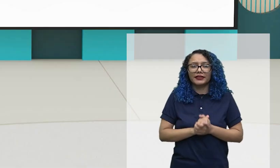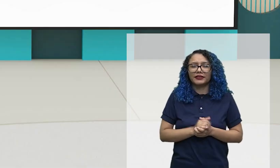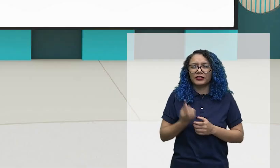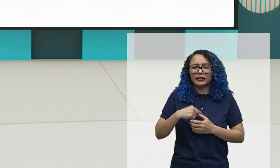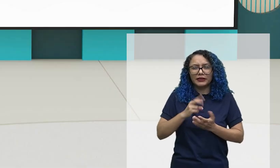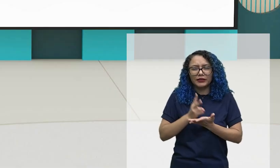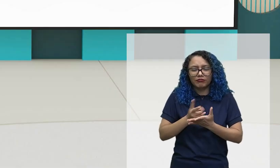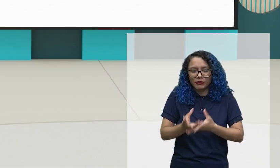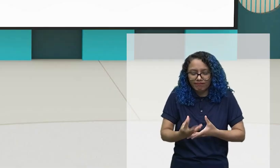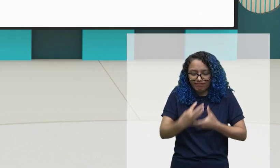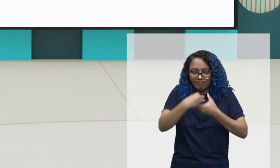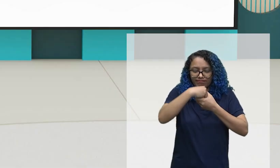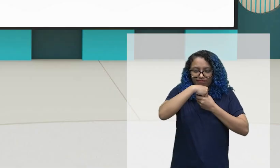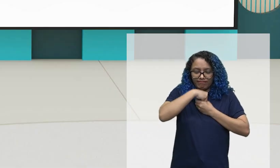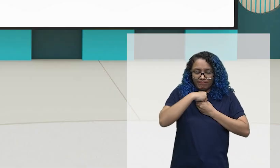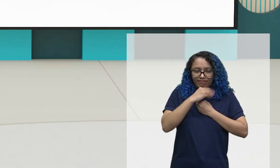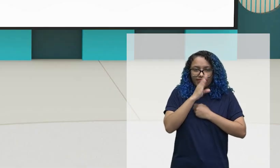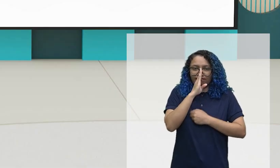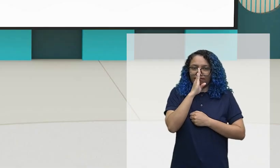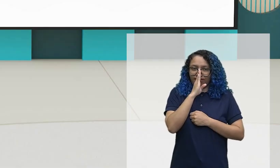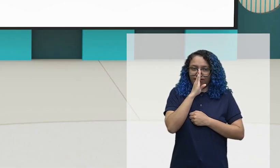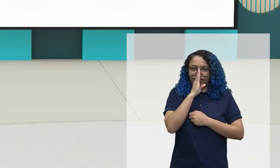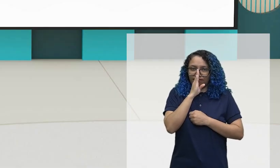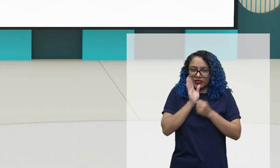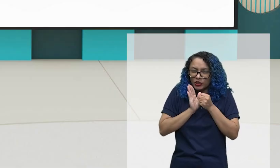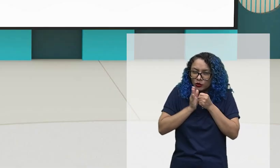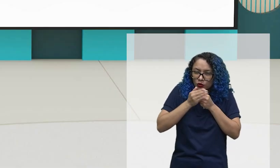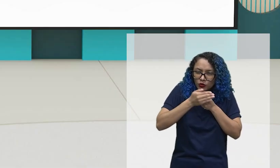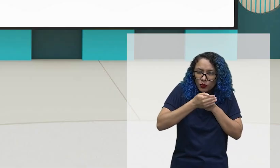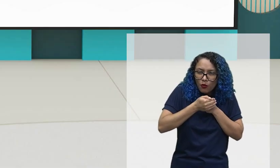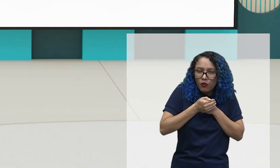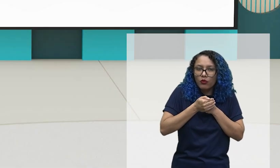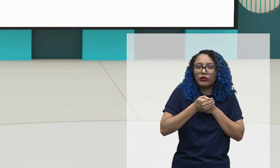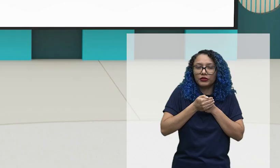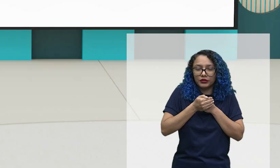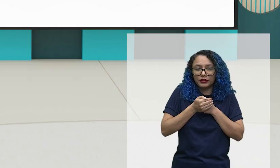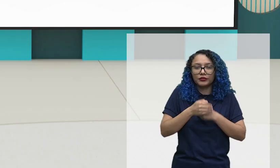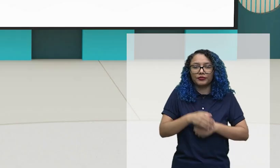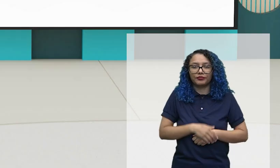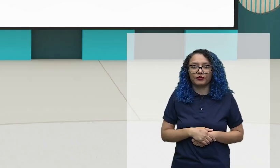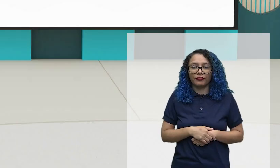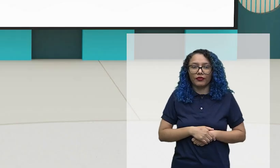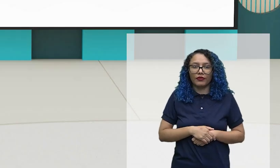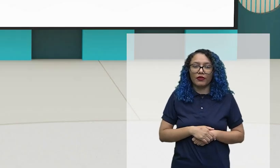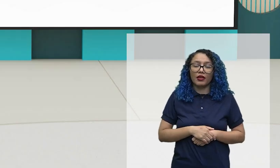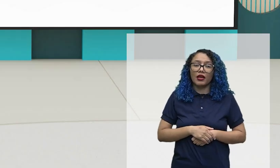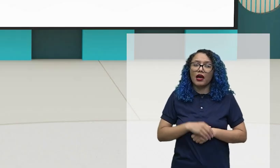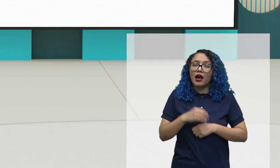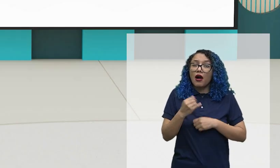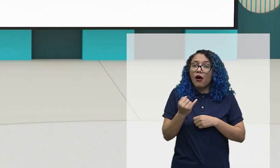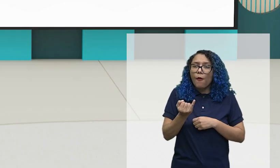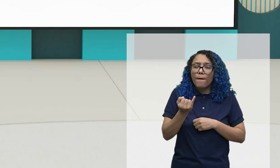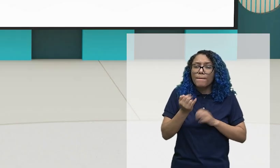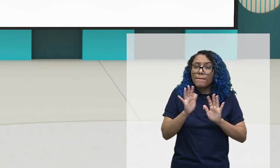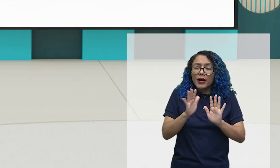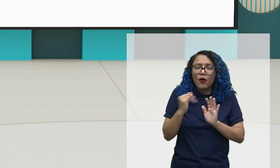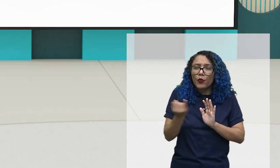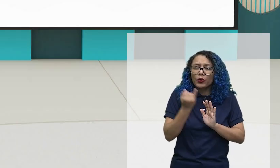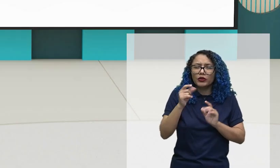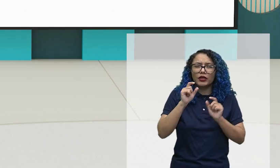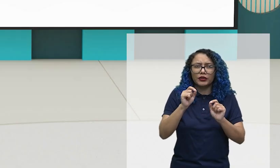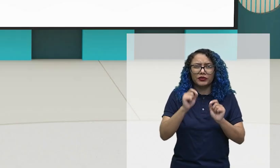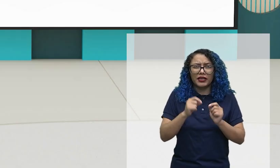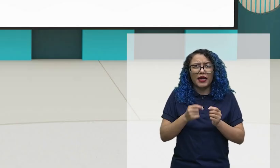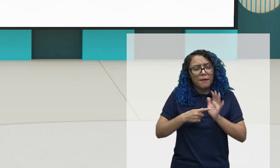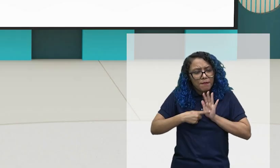alguma linguagem. Mas nós acabamos sempre silenciando. E esquecendo que o mais importante é você